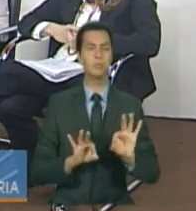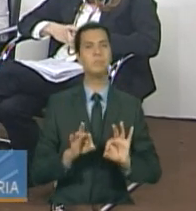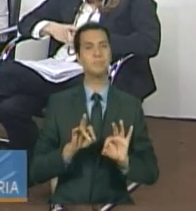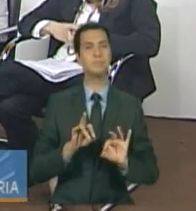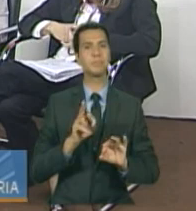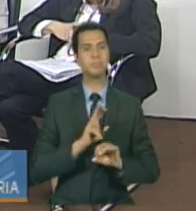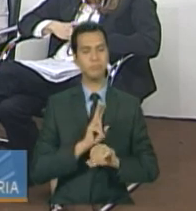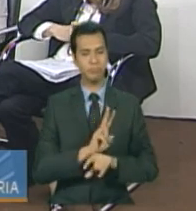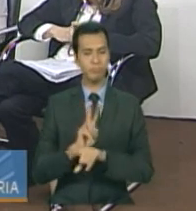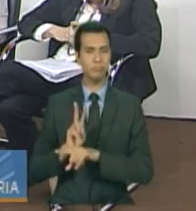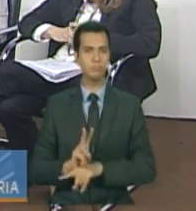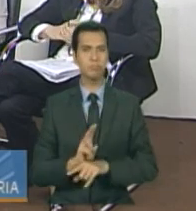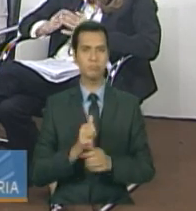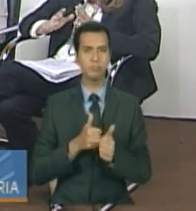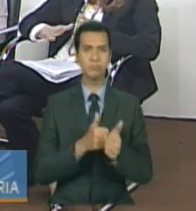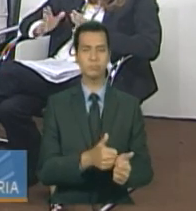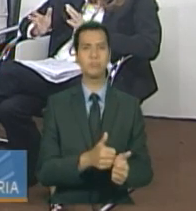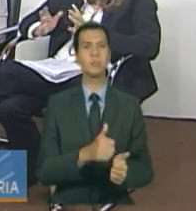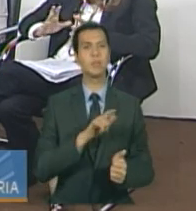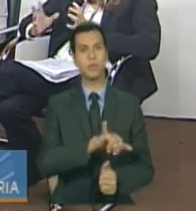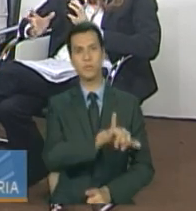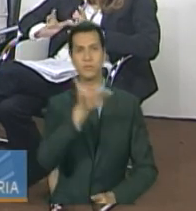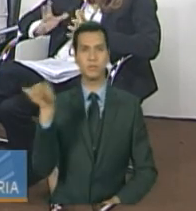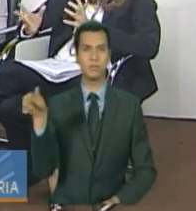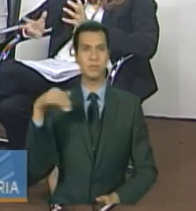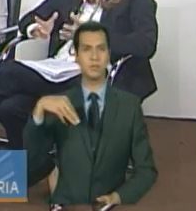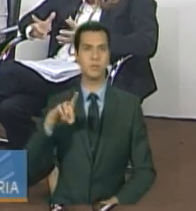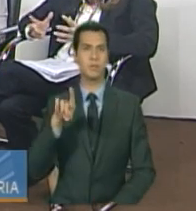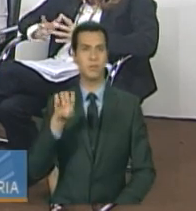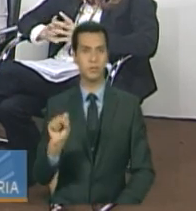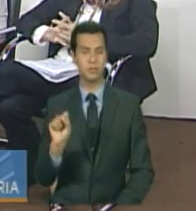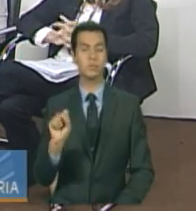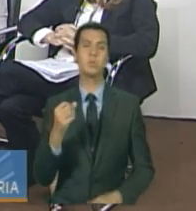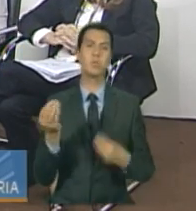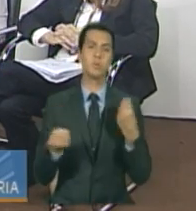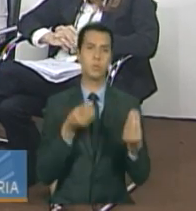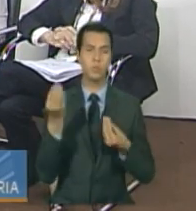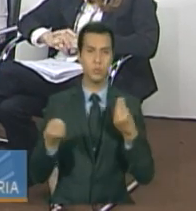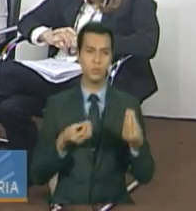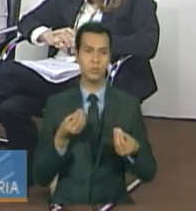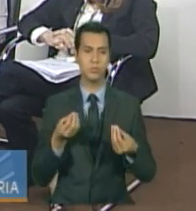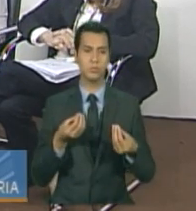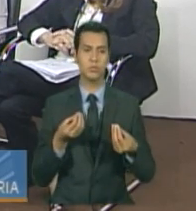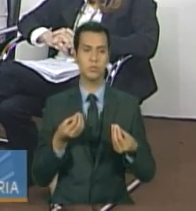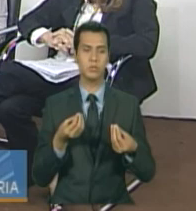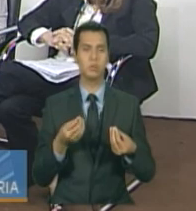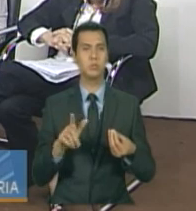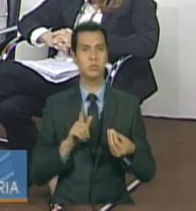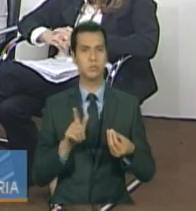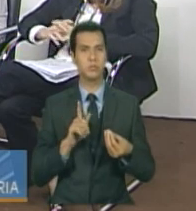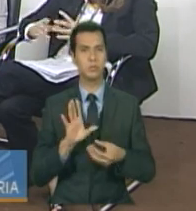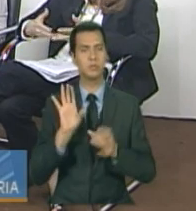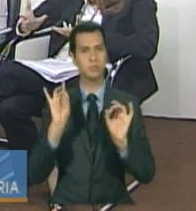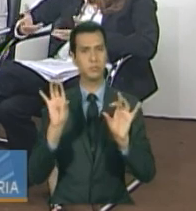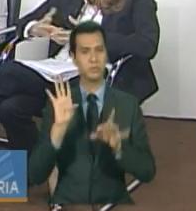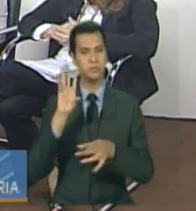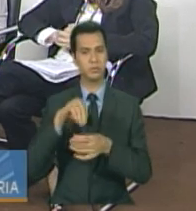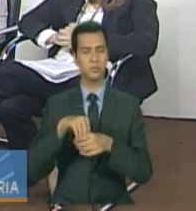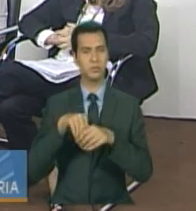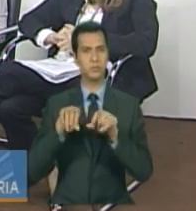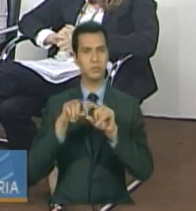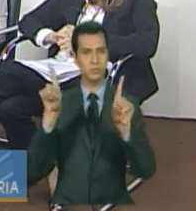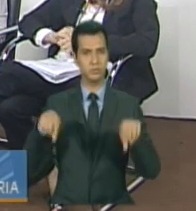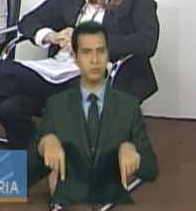desse serviço e informar para o MDS a implantação ou não, ou as condições de implantação no módulo específico de acompanhamento do Estado através de um